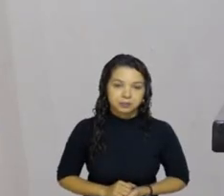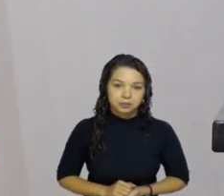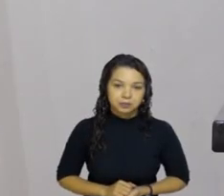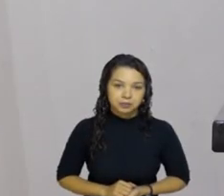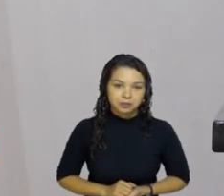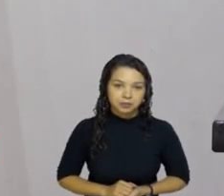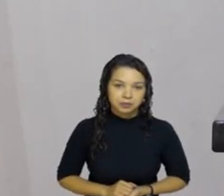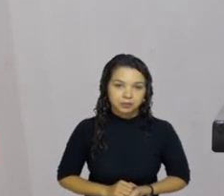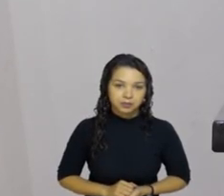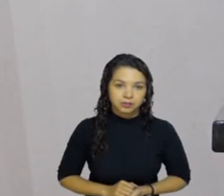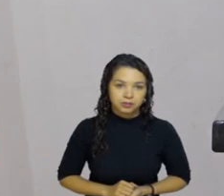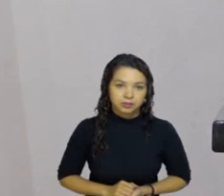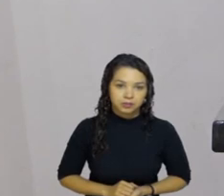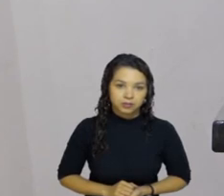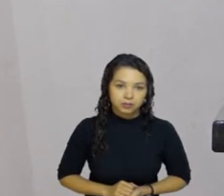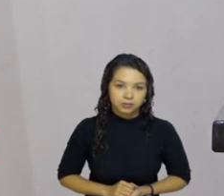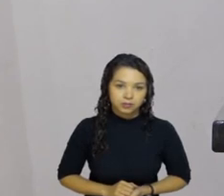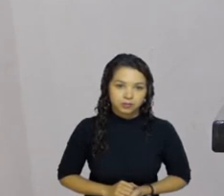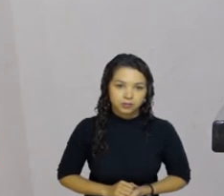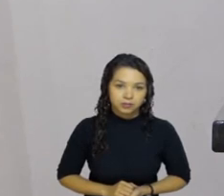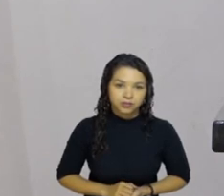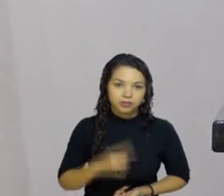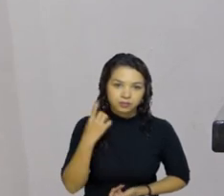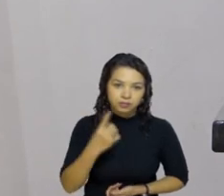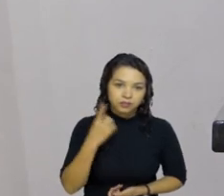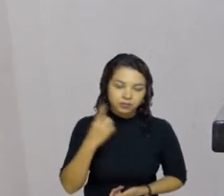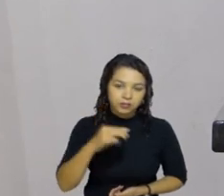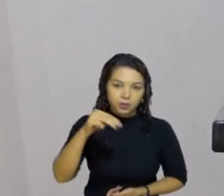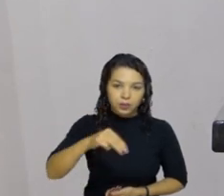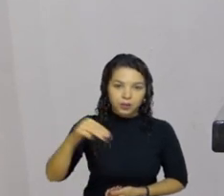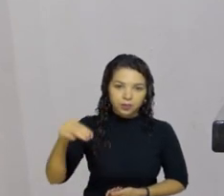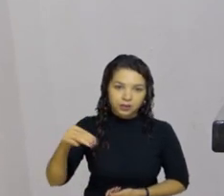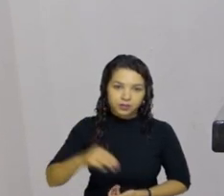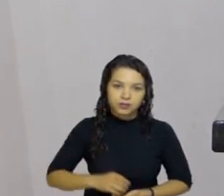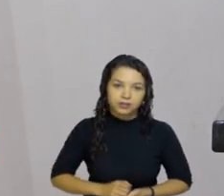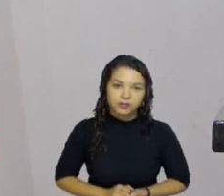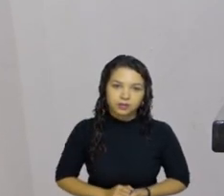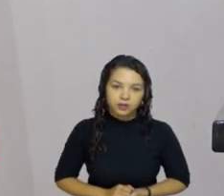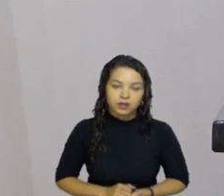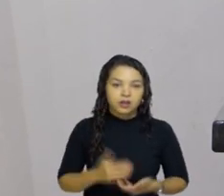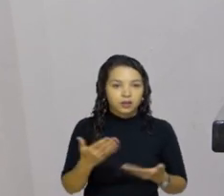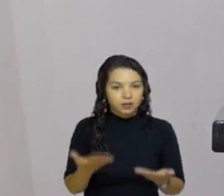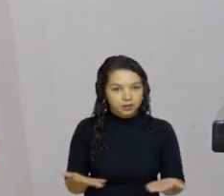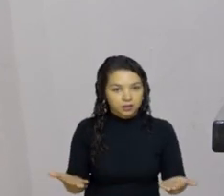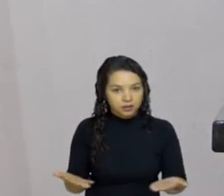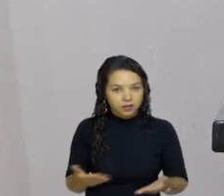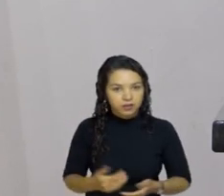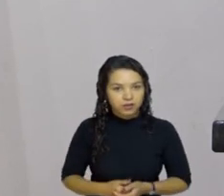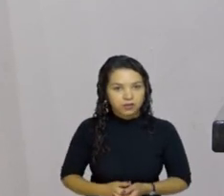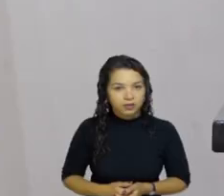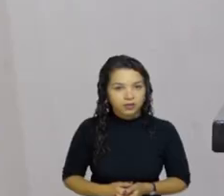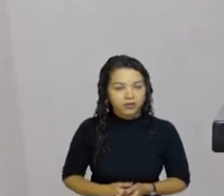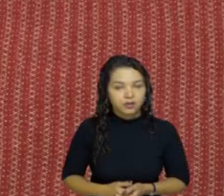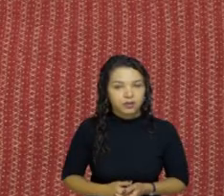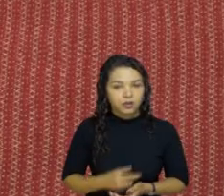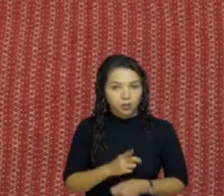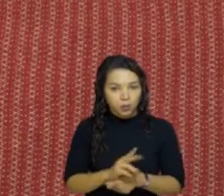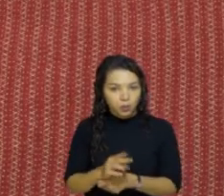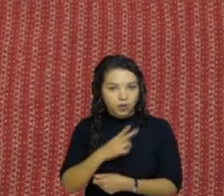Obrigado pela manifestação. Com a palavra o deputado Mário Mota. Caro doutor Pisces, todos os